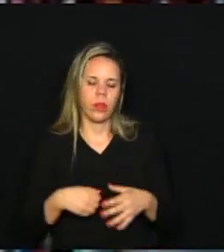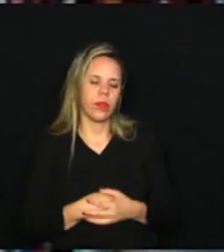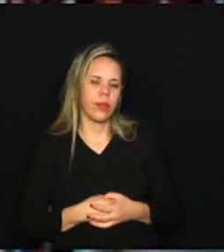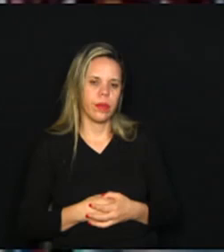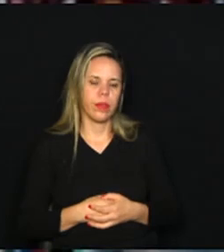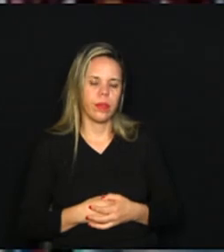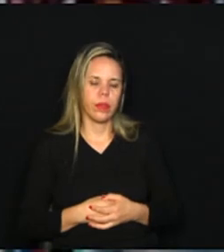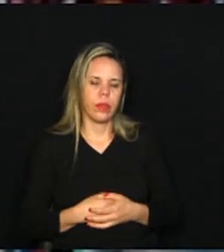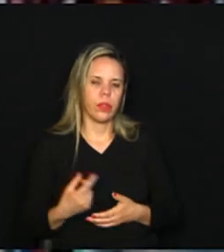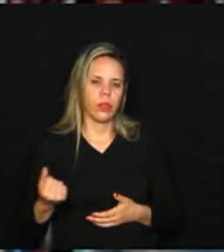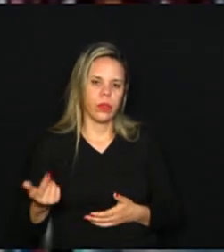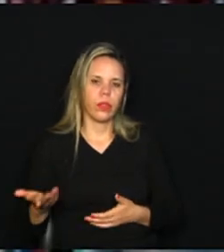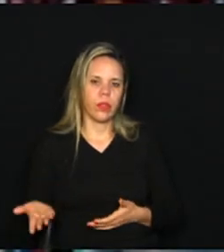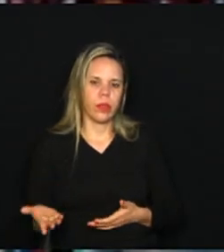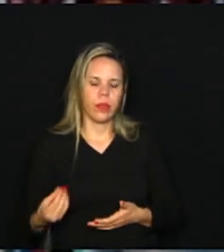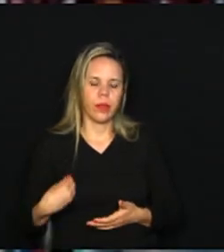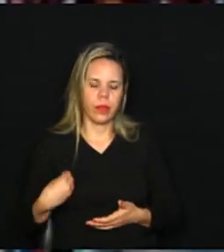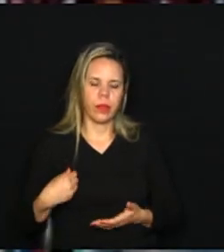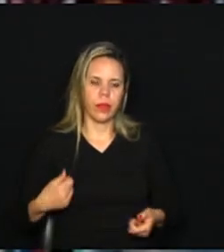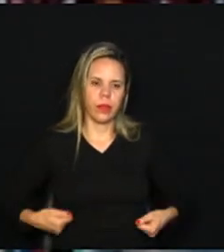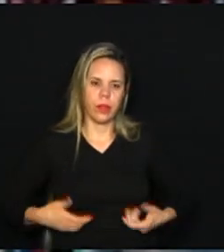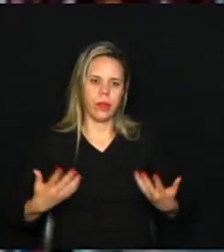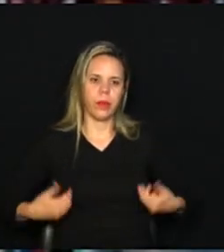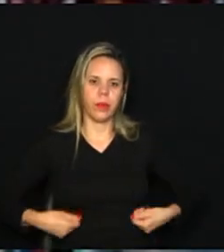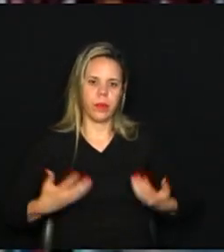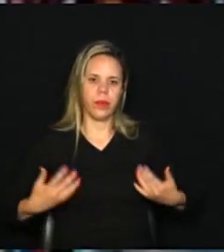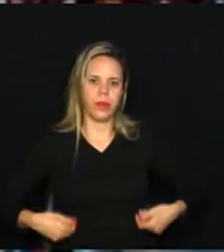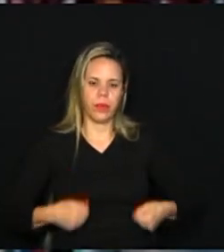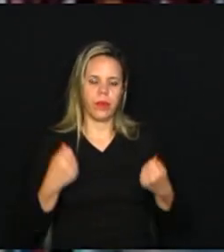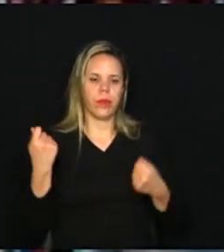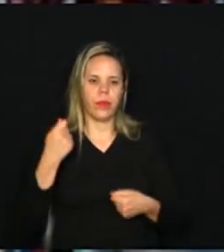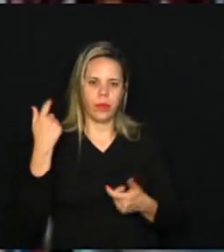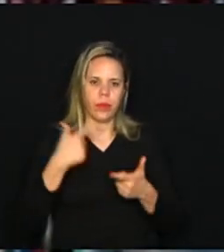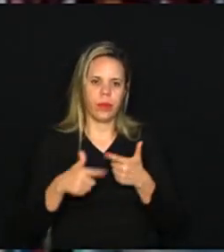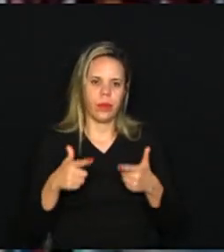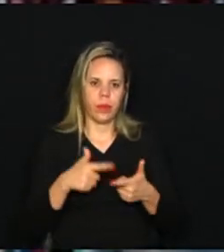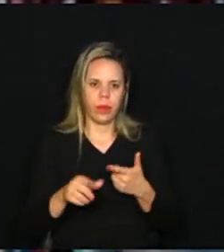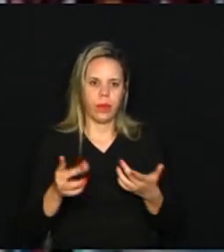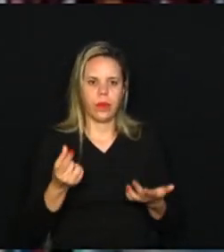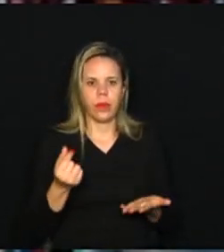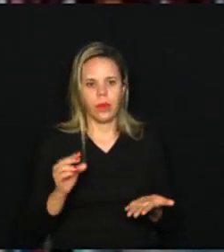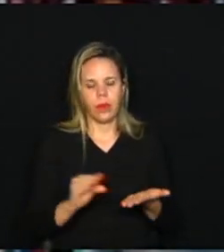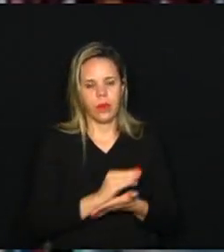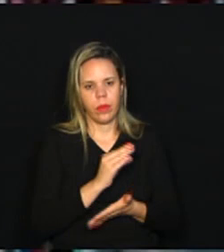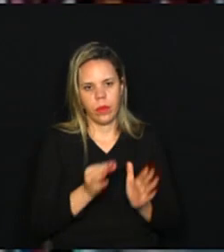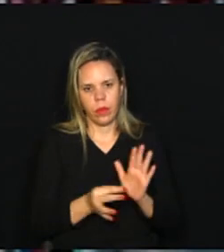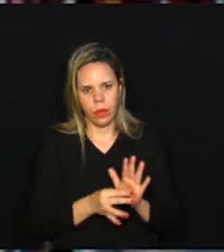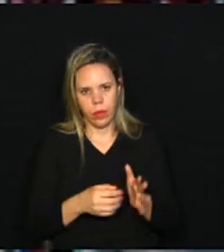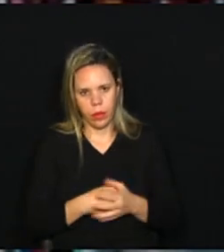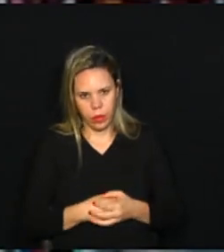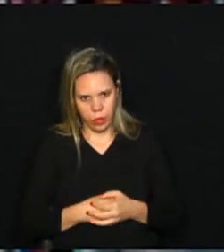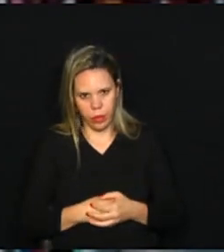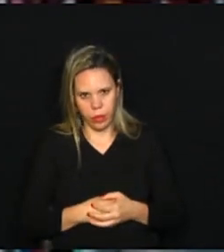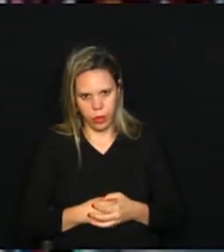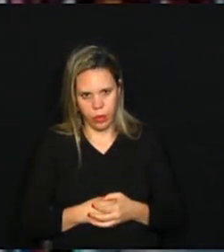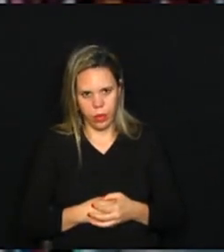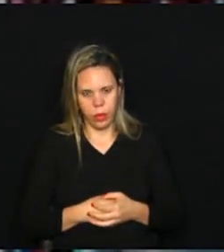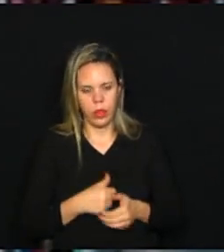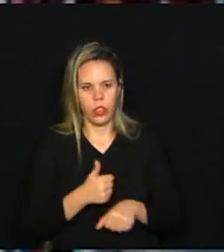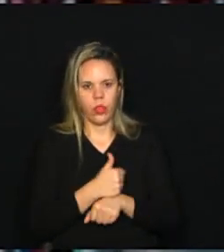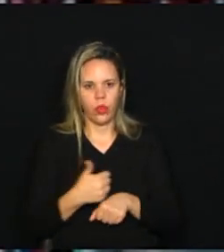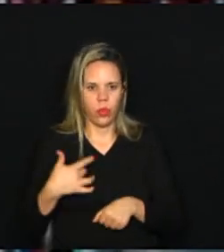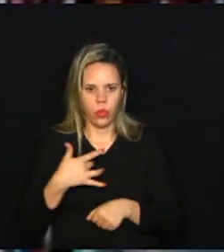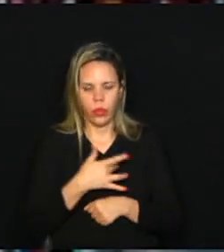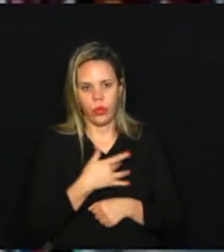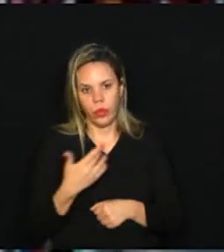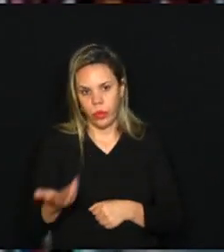quanto de recurso está sendo gasto em termos de agravamento, e não apenas recurso, mas também do ponto de vista da mão de obra da saúde,